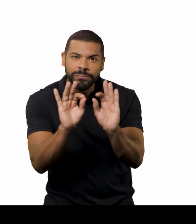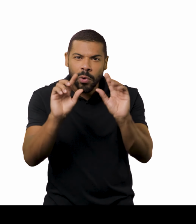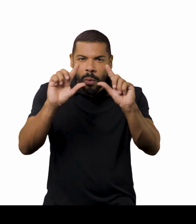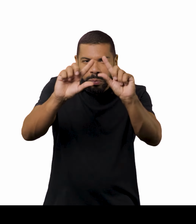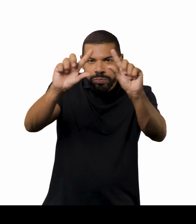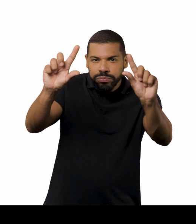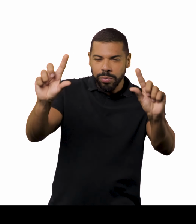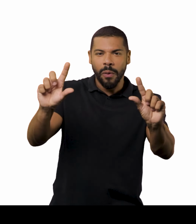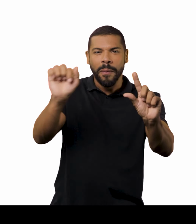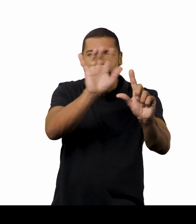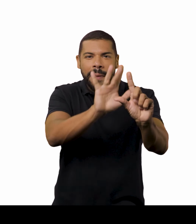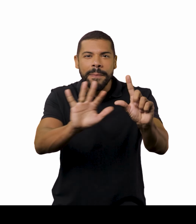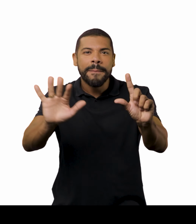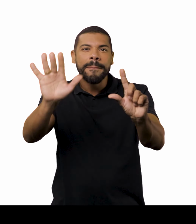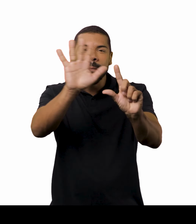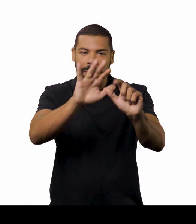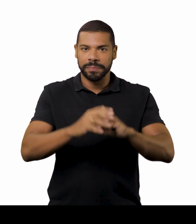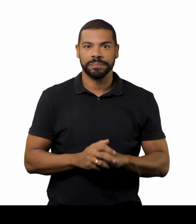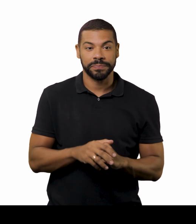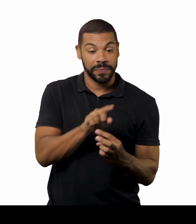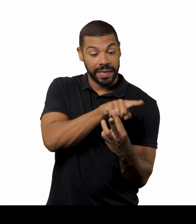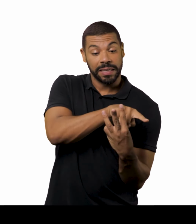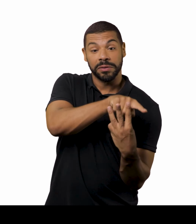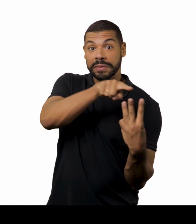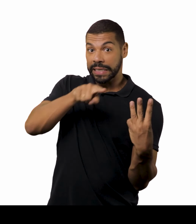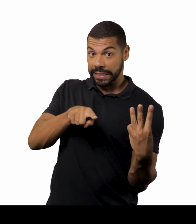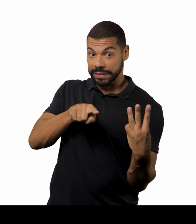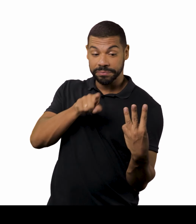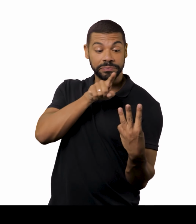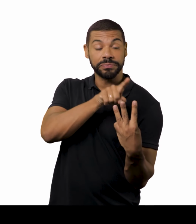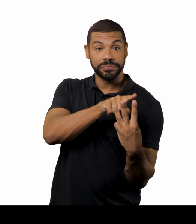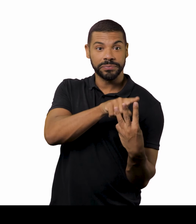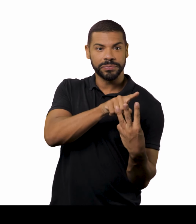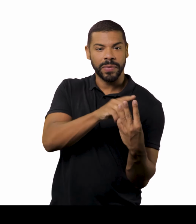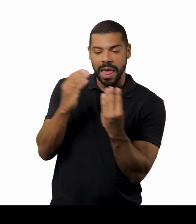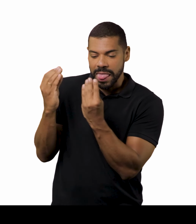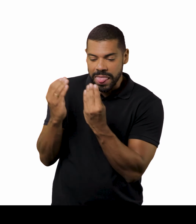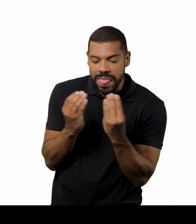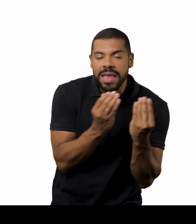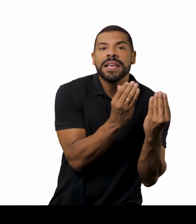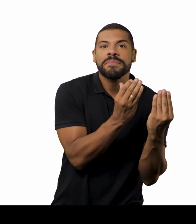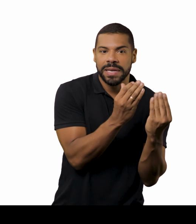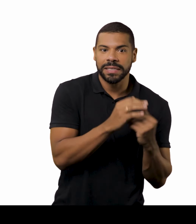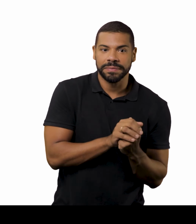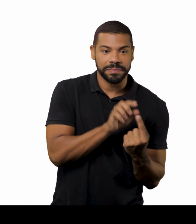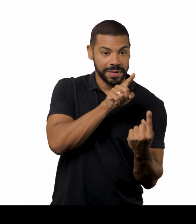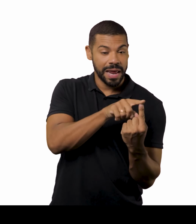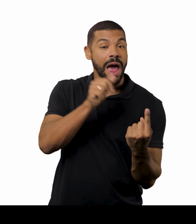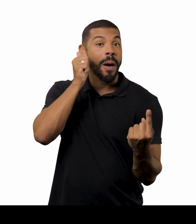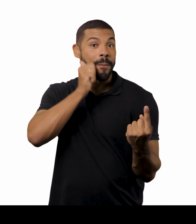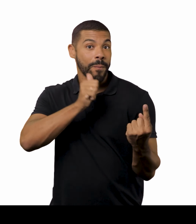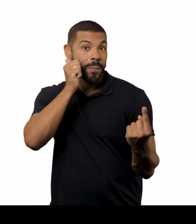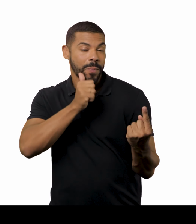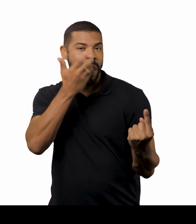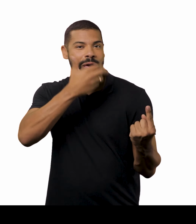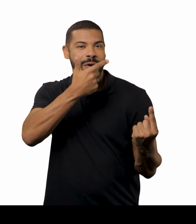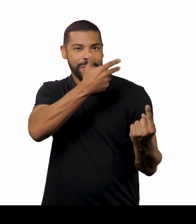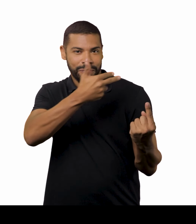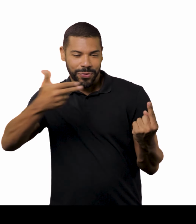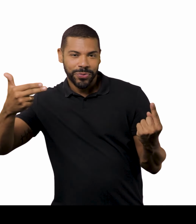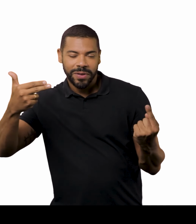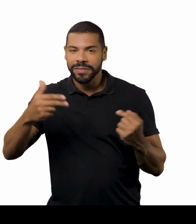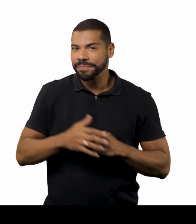programado para ter um encaixe e se relacionar com a forma. São 3 looks, né? Esse da melancia, que é o principal da melancia, chama Mulher